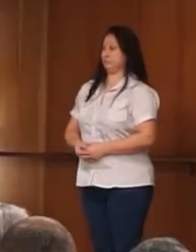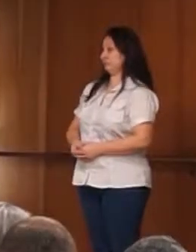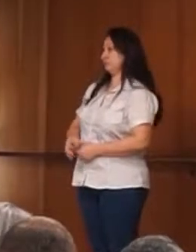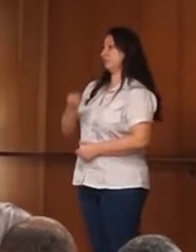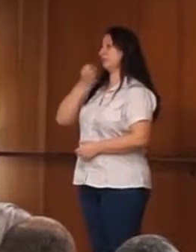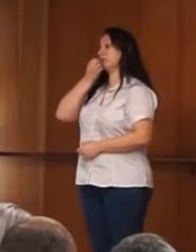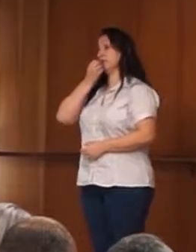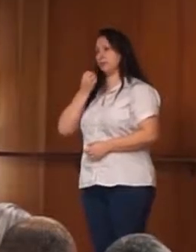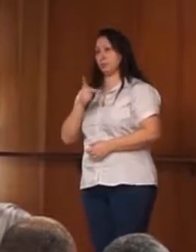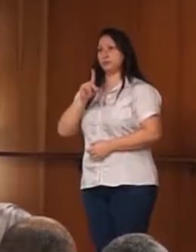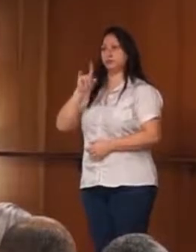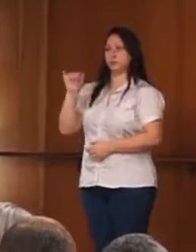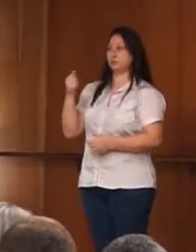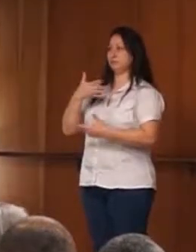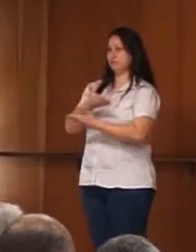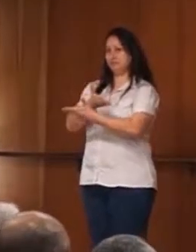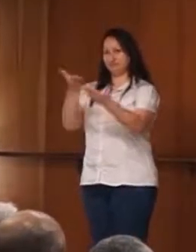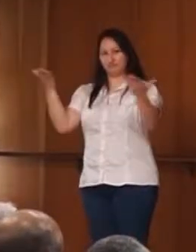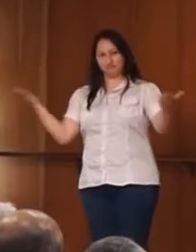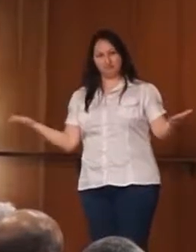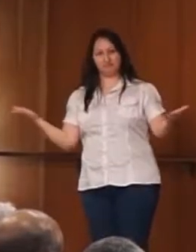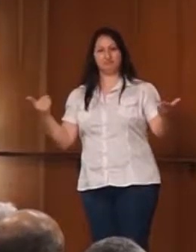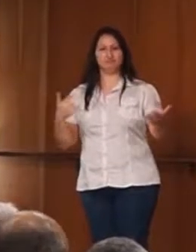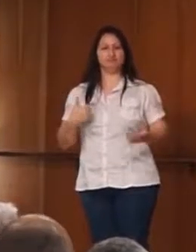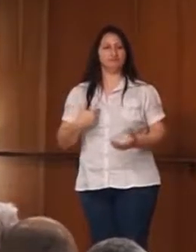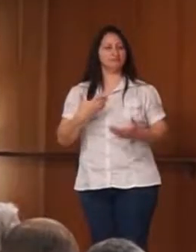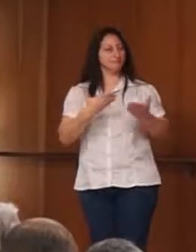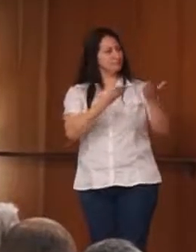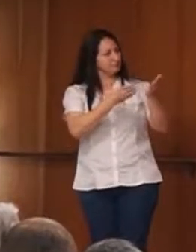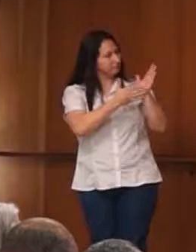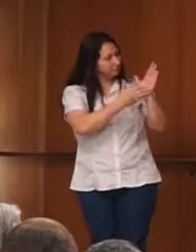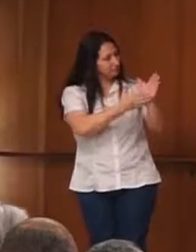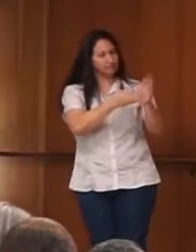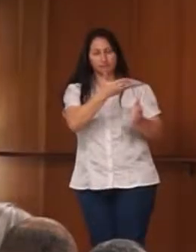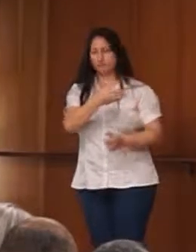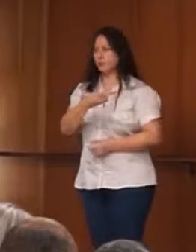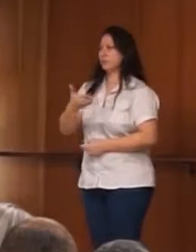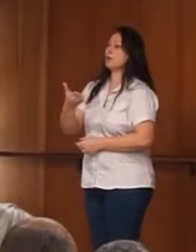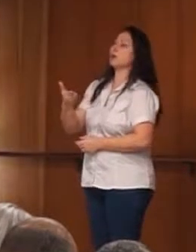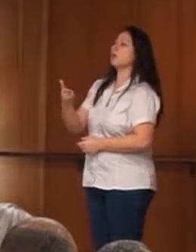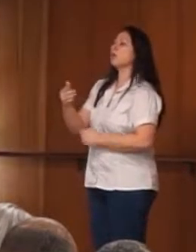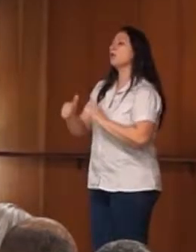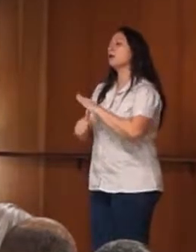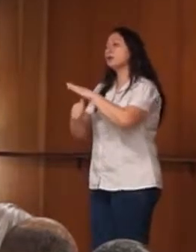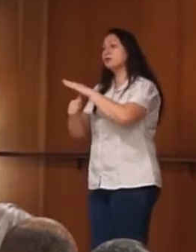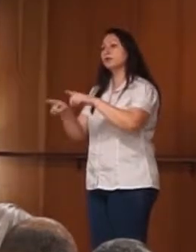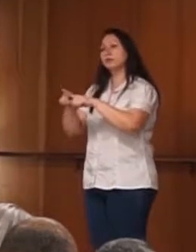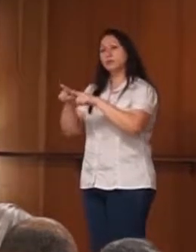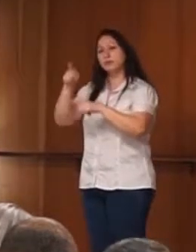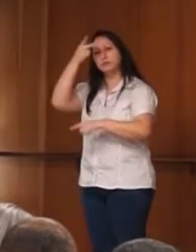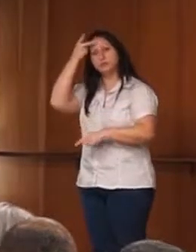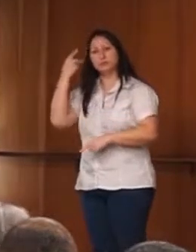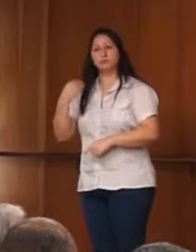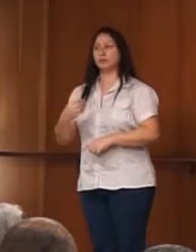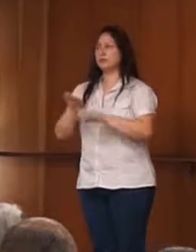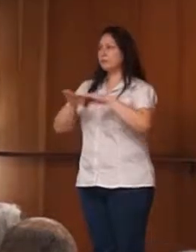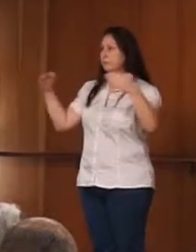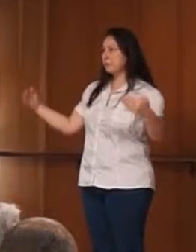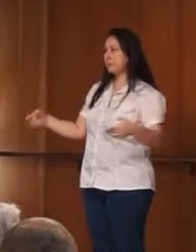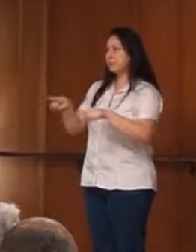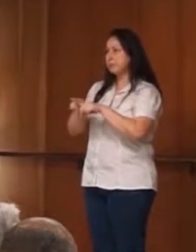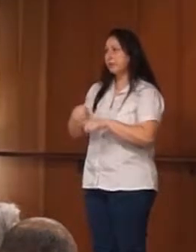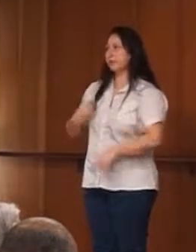Bom dia a todos e a todas. Quero saudar aqui o nosso reitor, os demais componentes da mesa, alunos, professores, técnicos